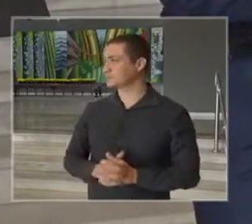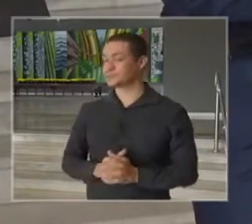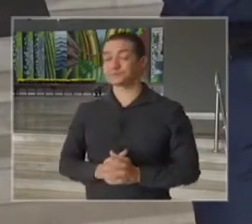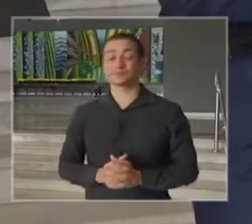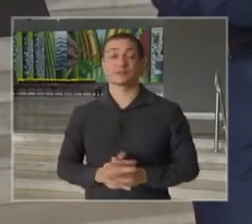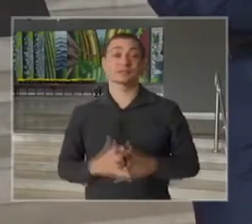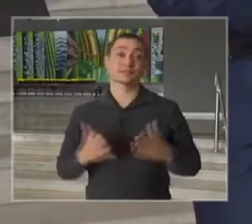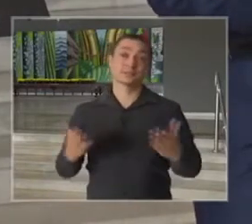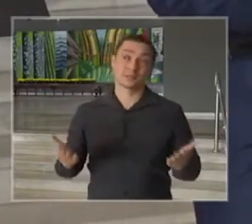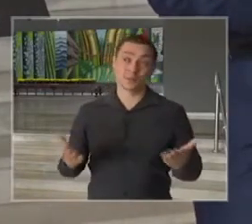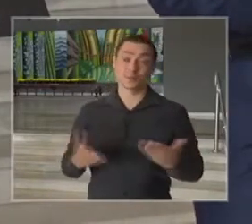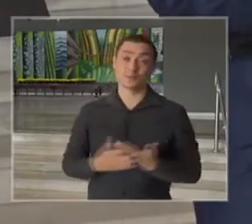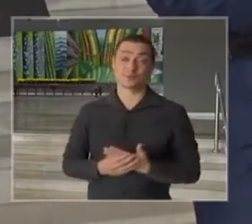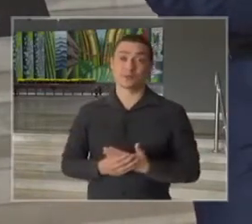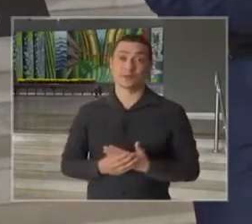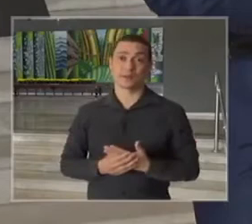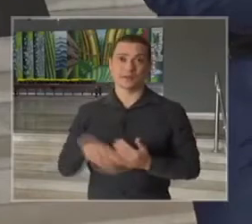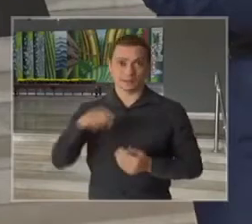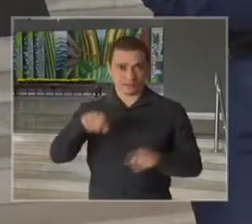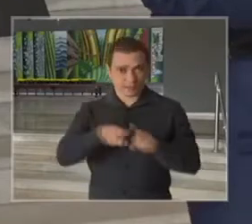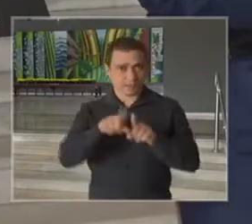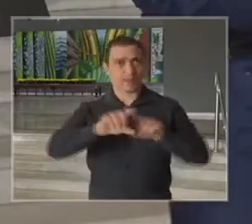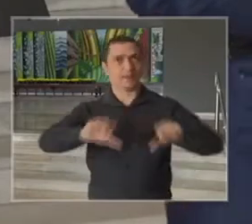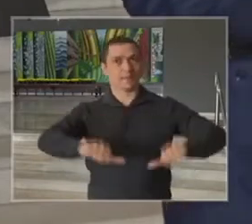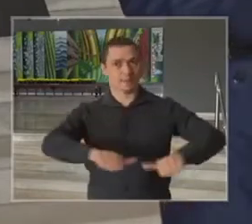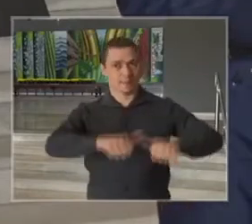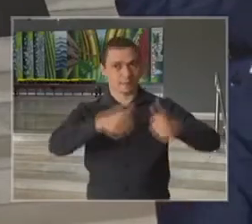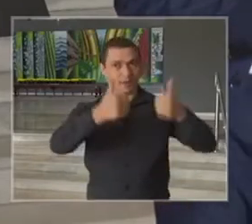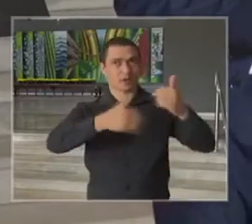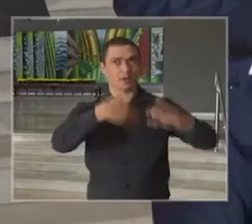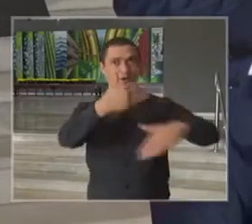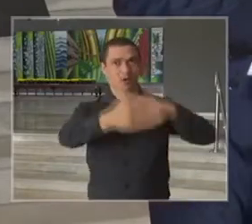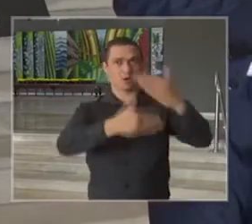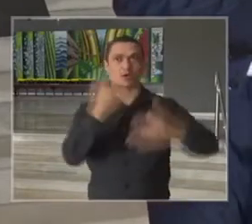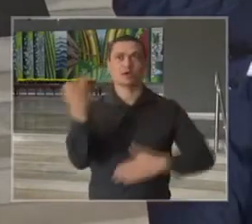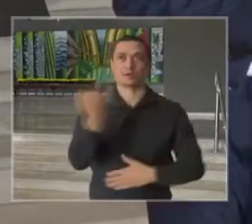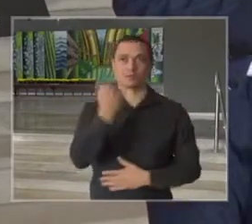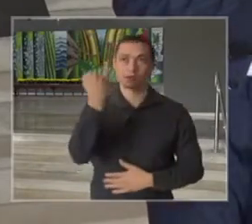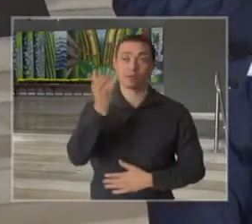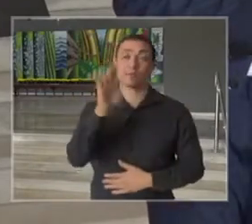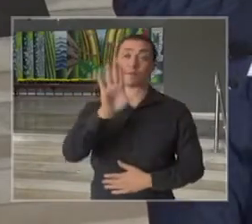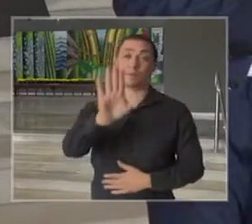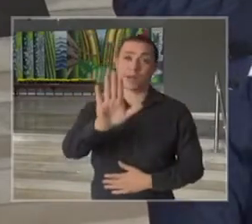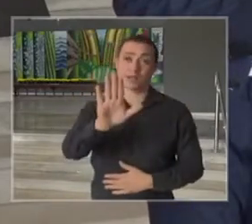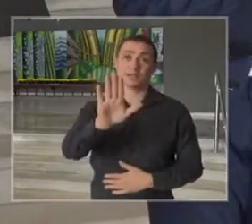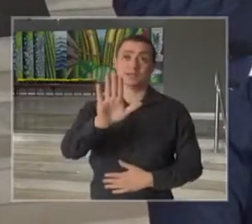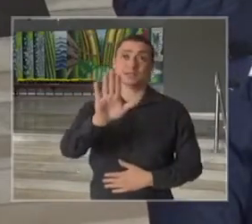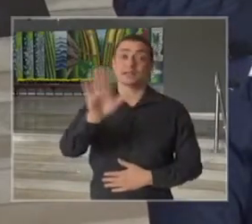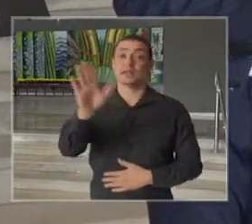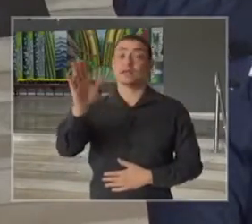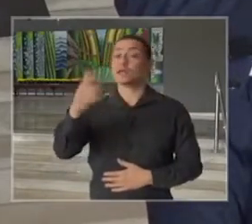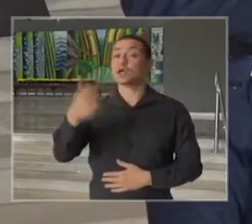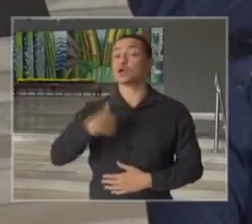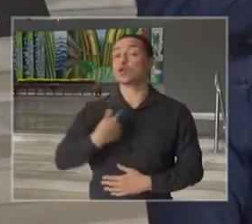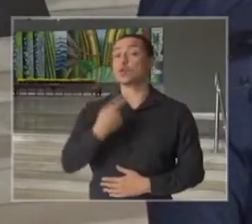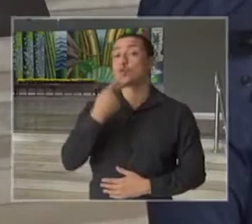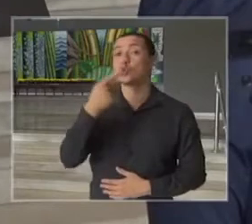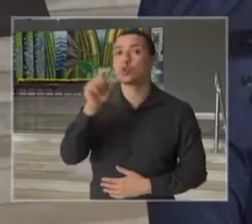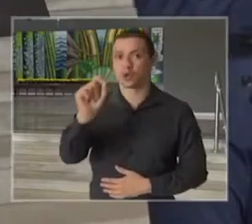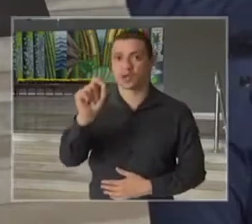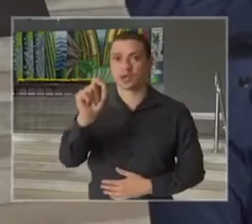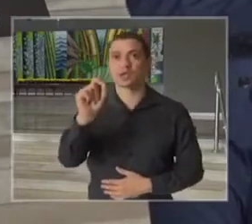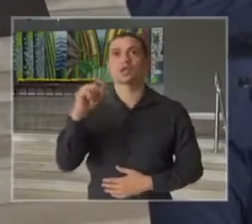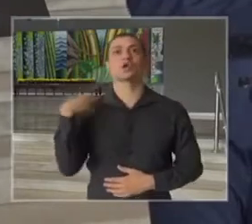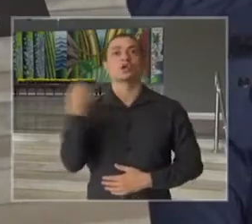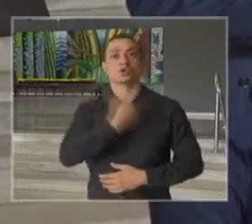semanas. Então, também um progresso importante, mas eu queria chamar a atenção para que